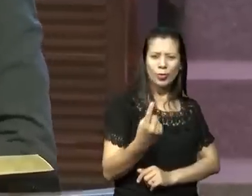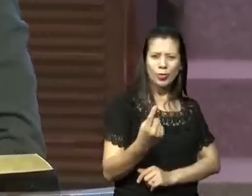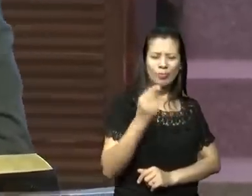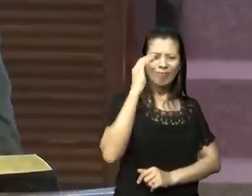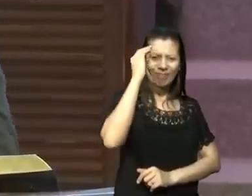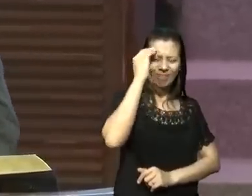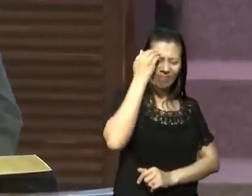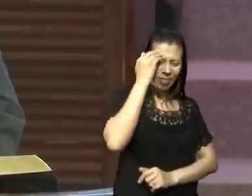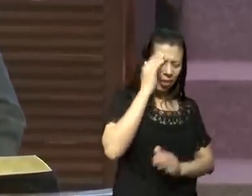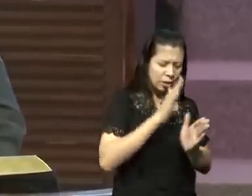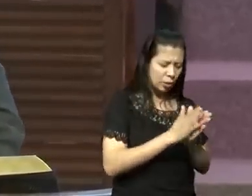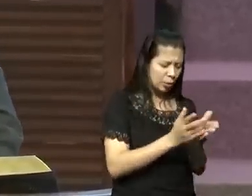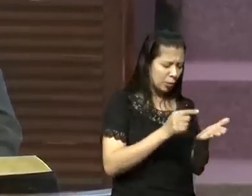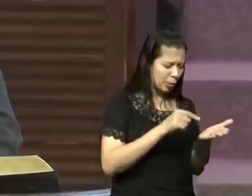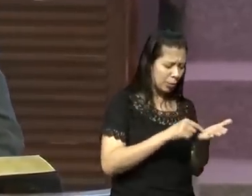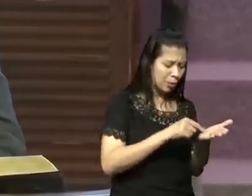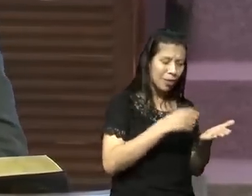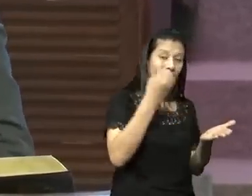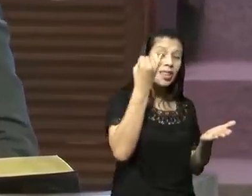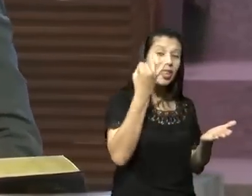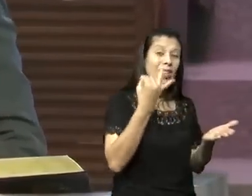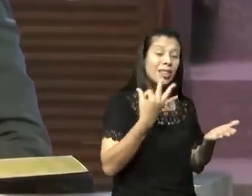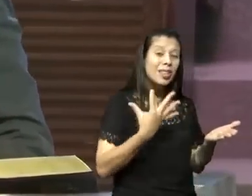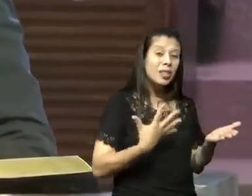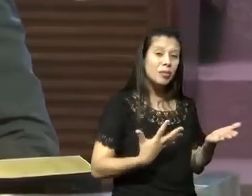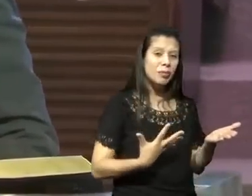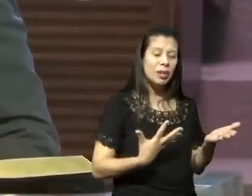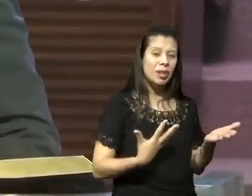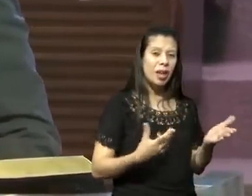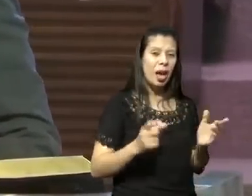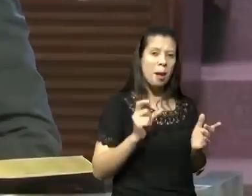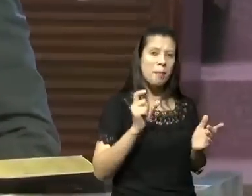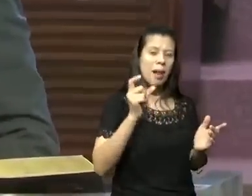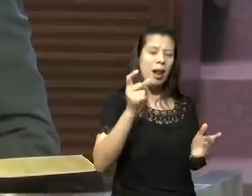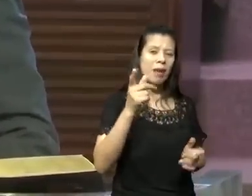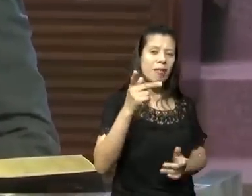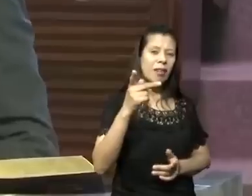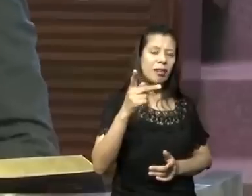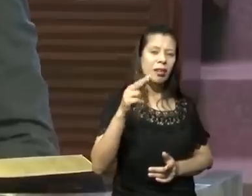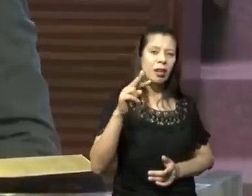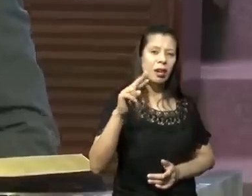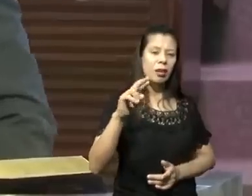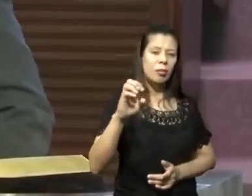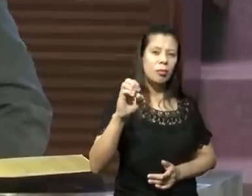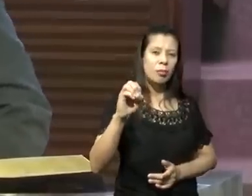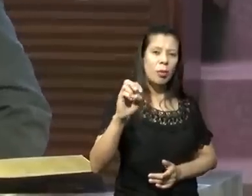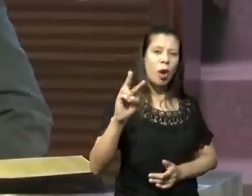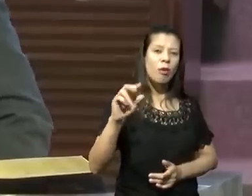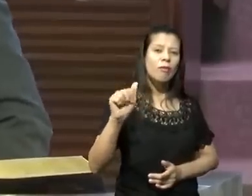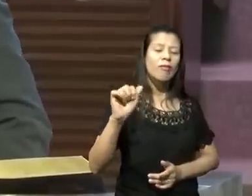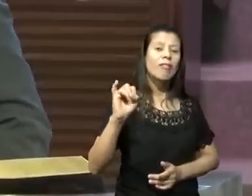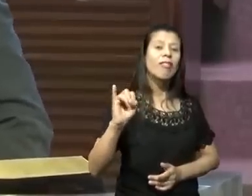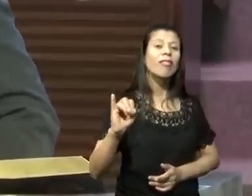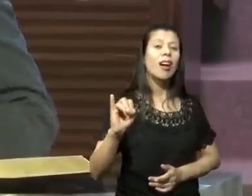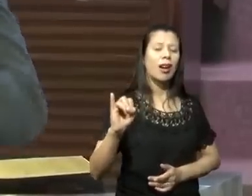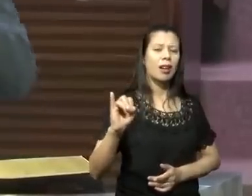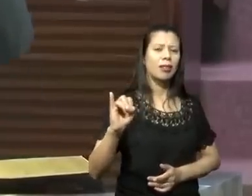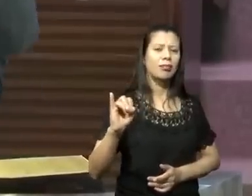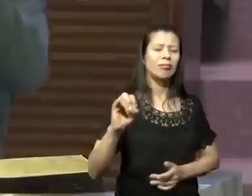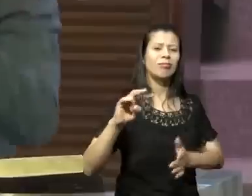a palavra provar Nissan em hebraico significa Deus Provando o homem